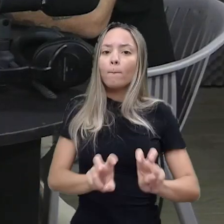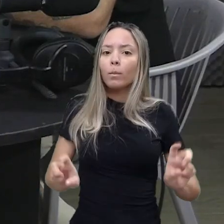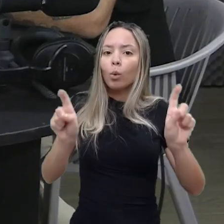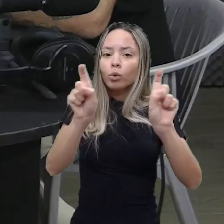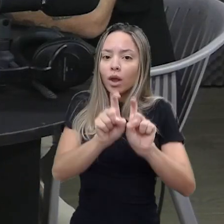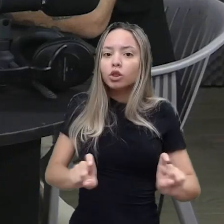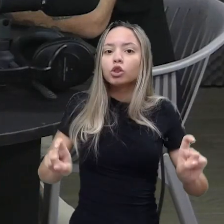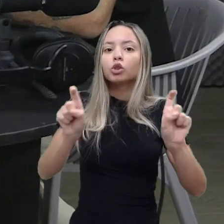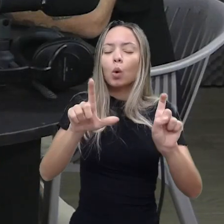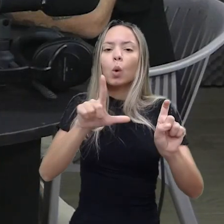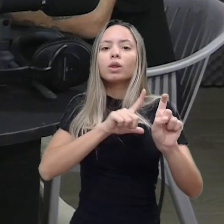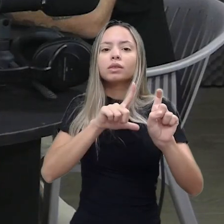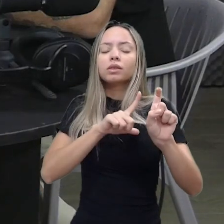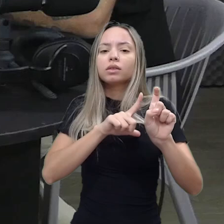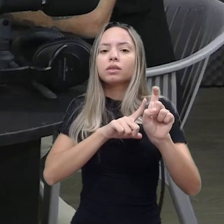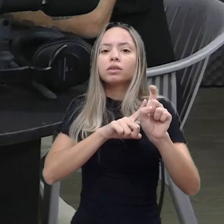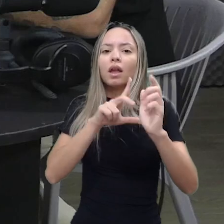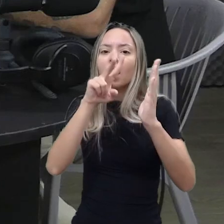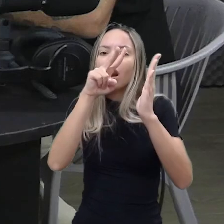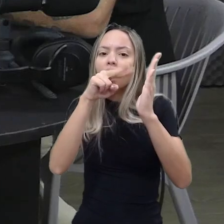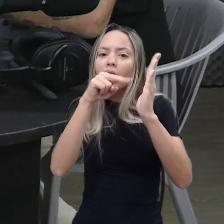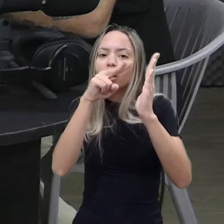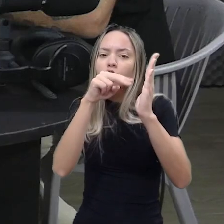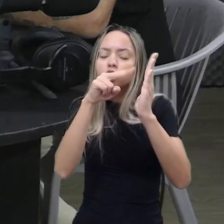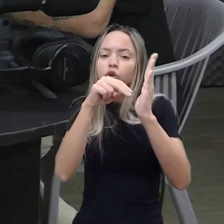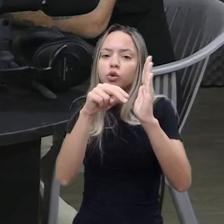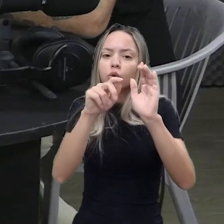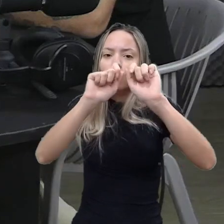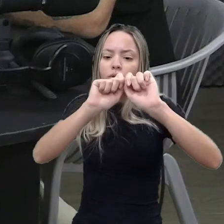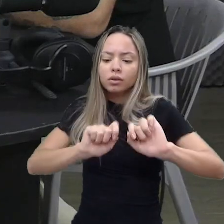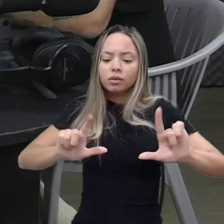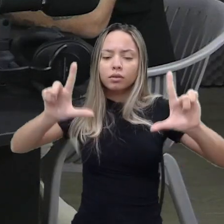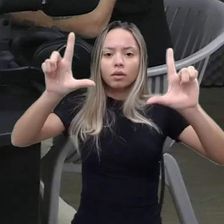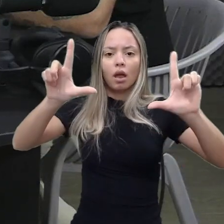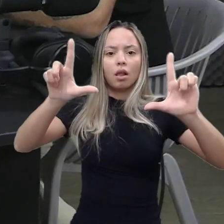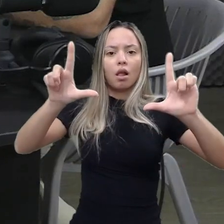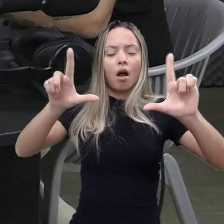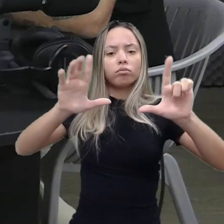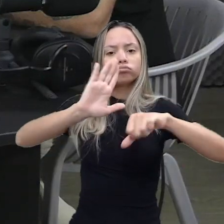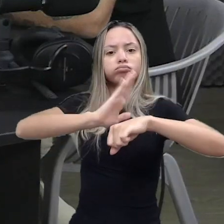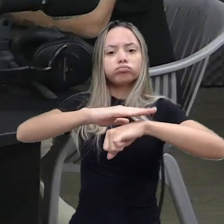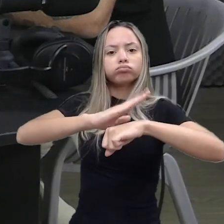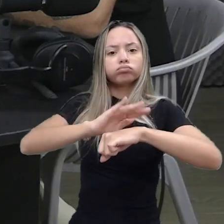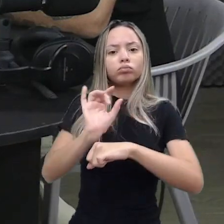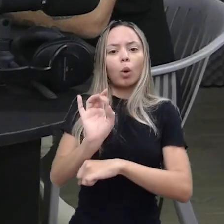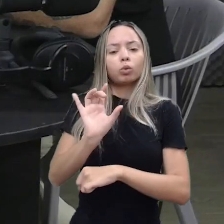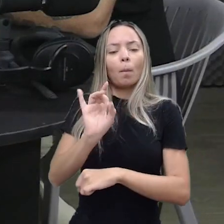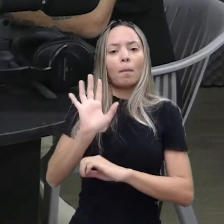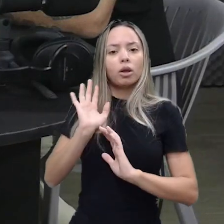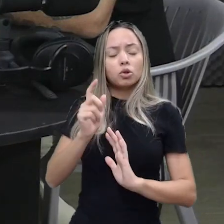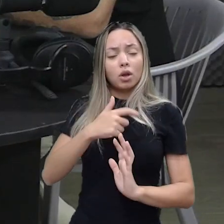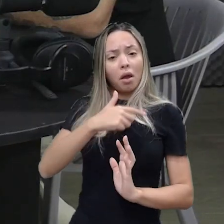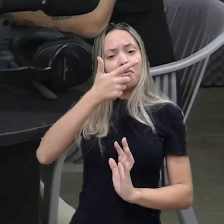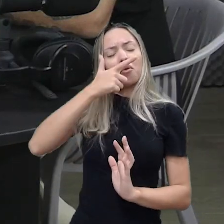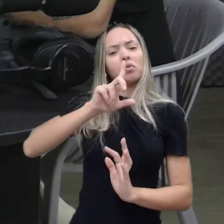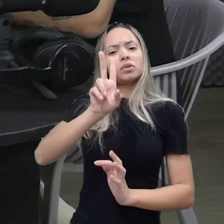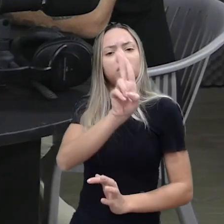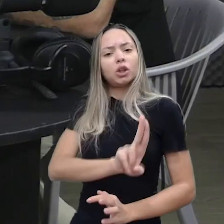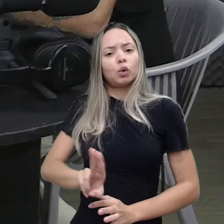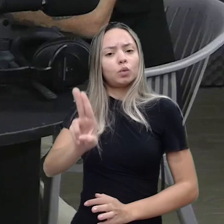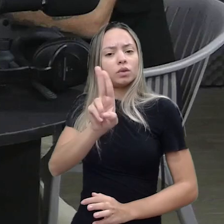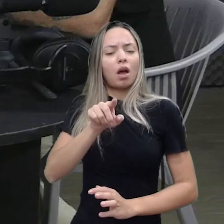tem um leitor de tela, um programa que faz a leitura de tela, eu vou conseguir usar esse